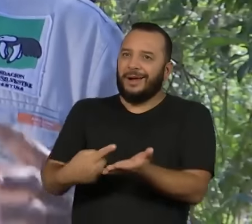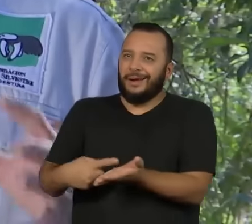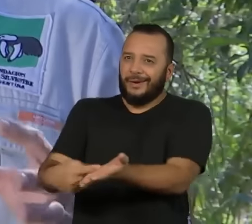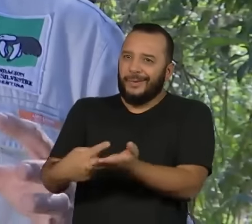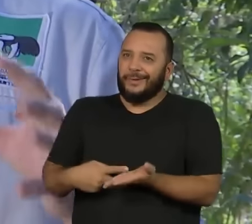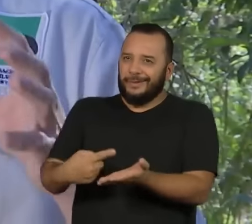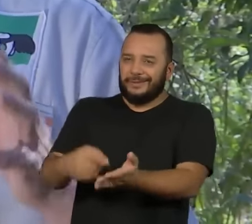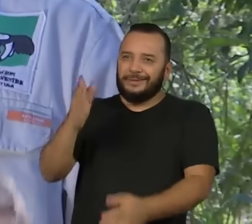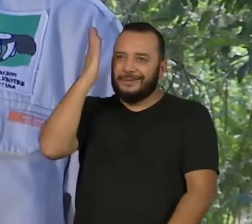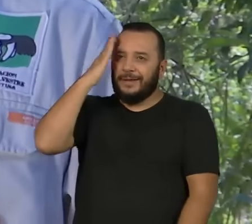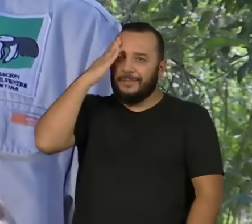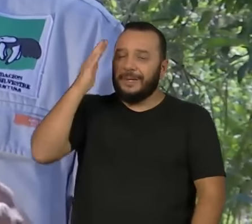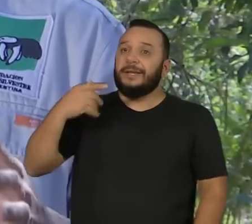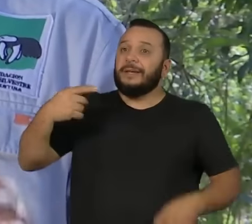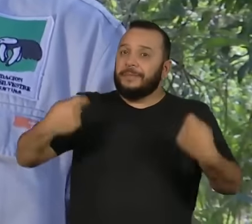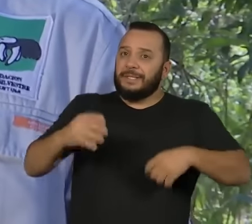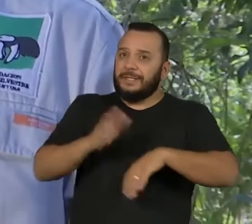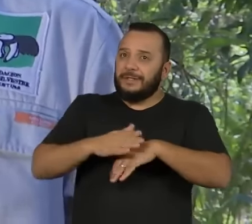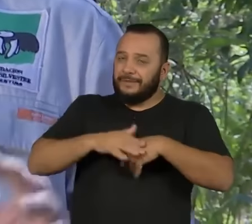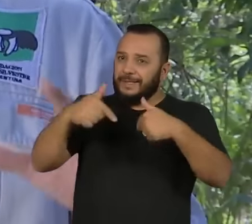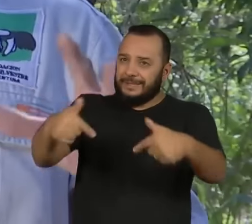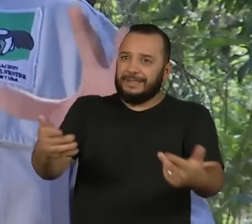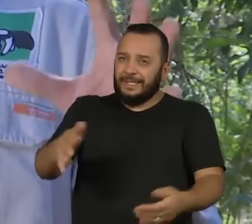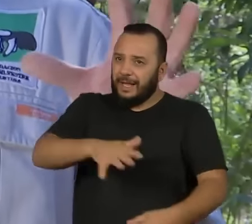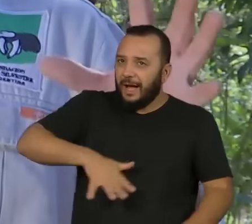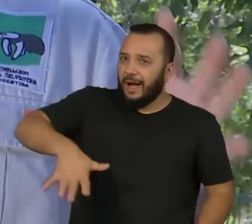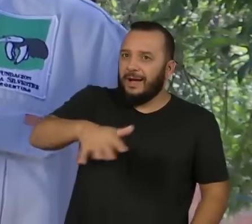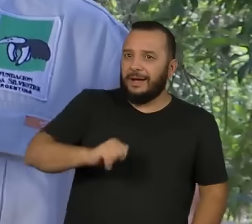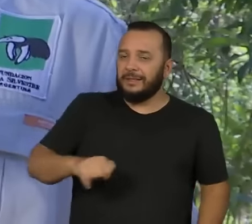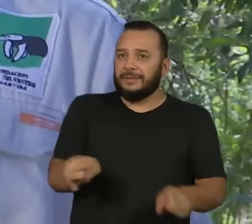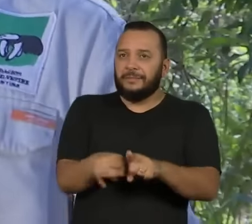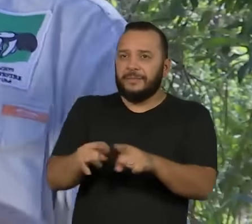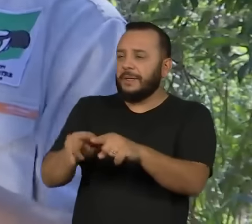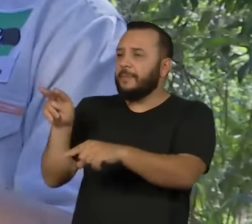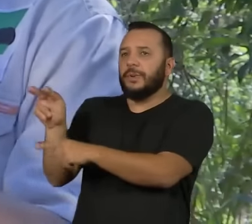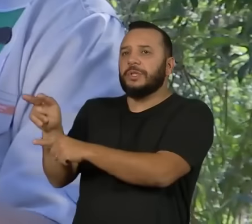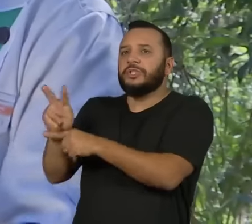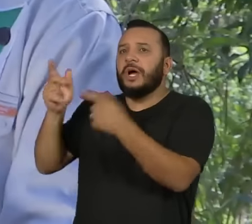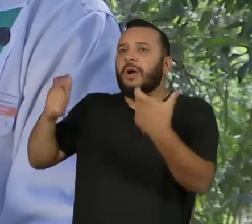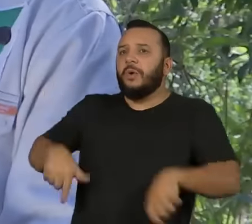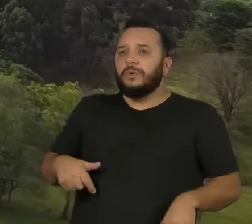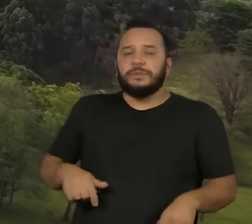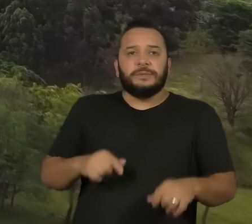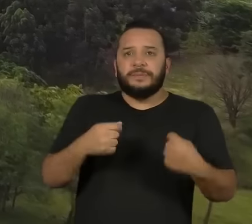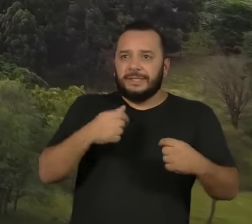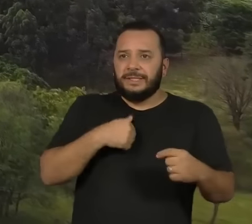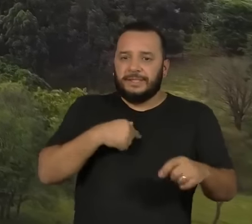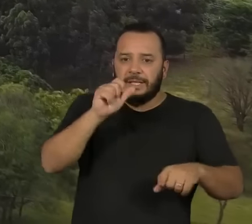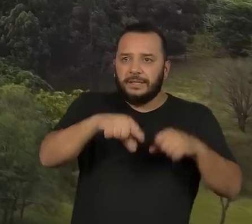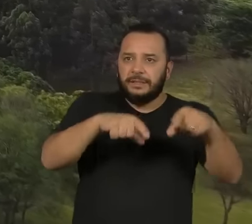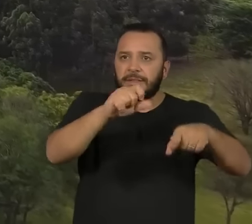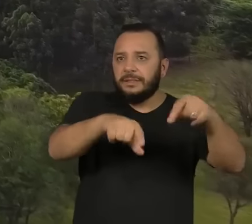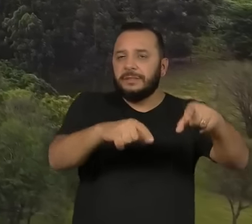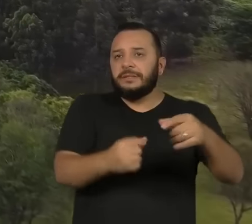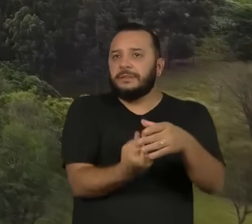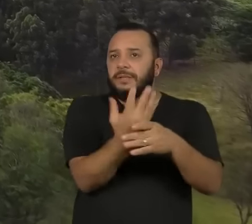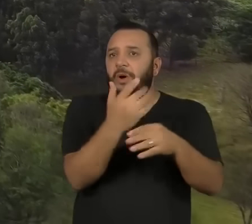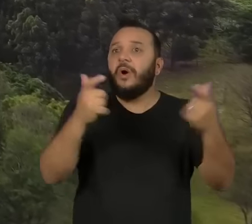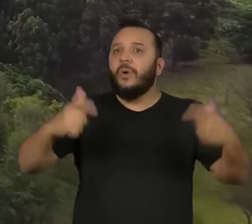saber o que é preciso fazer no território, onde é preciso conservar, onde é preciso produzir. Lá tem muita erva,